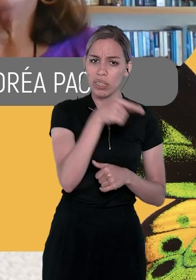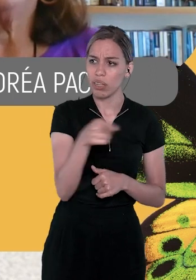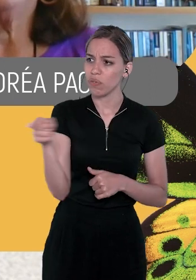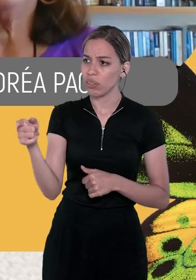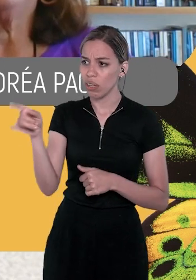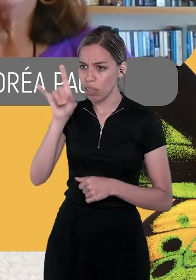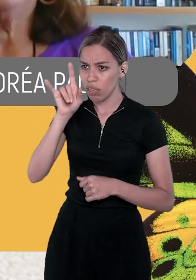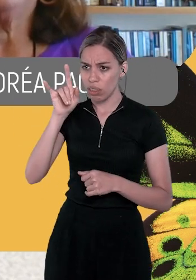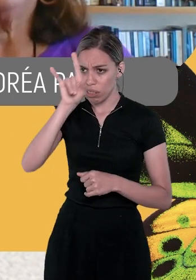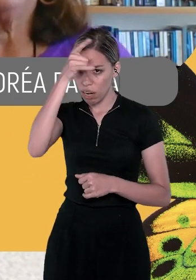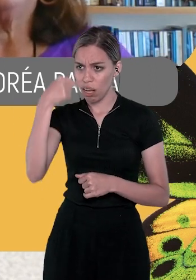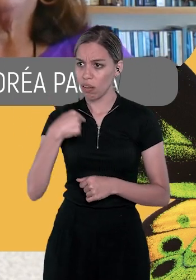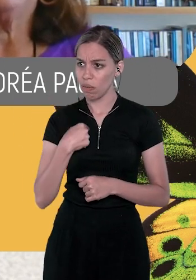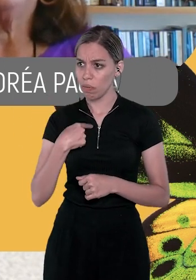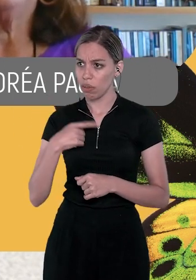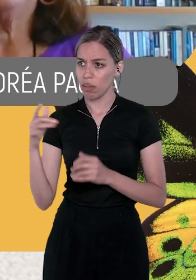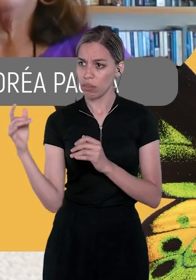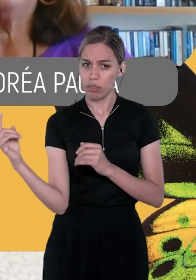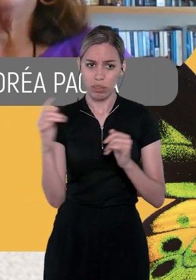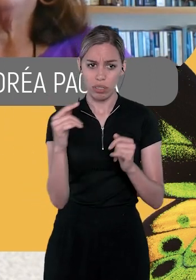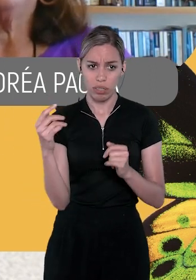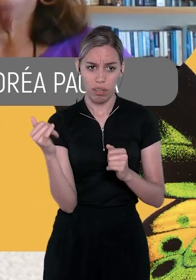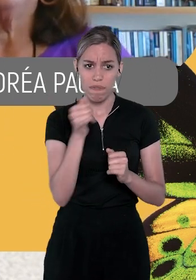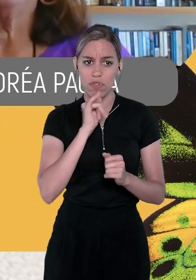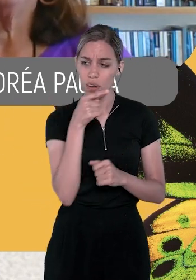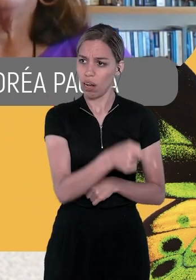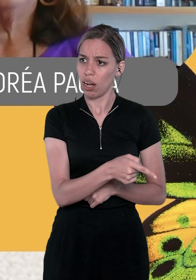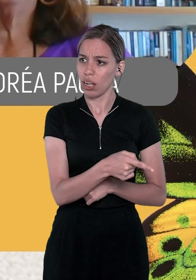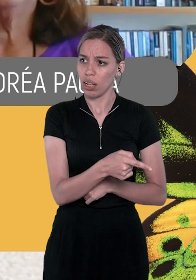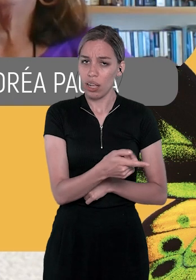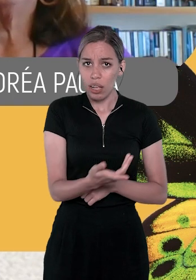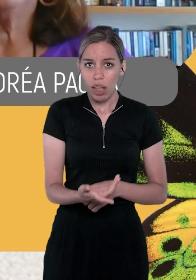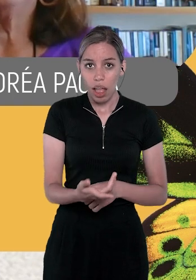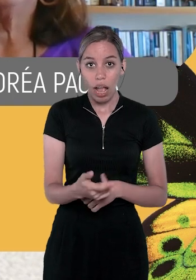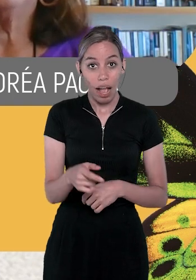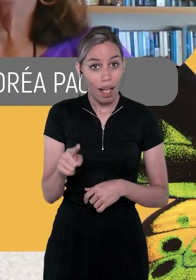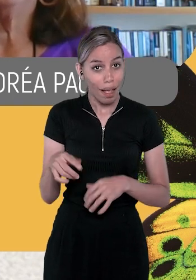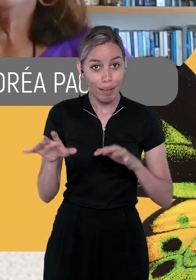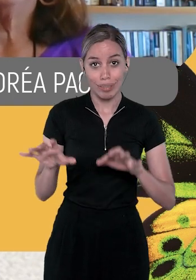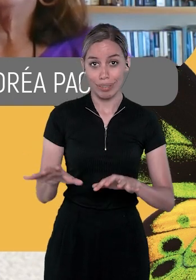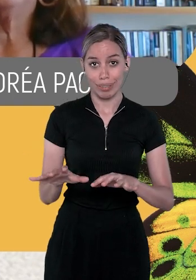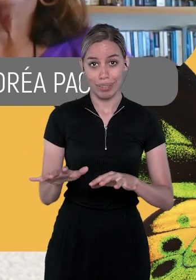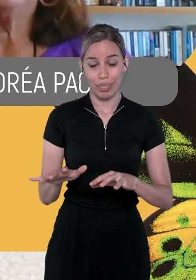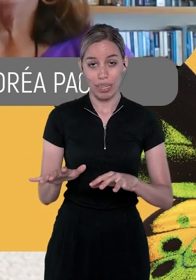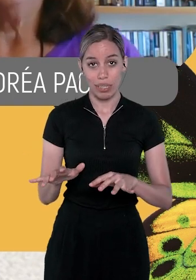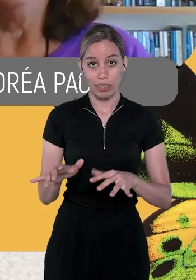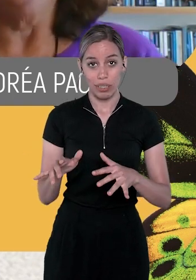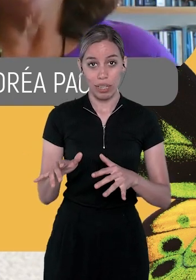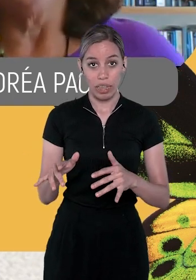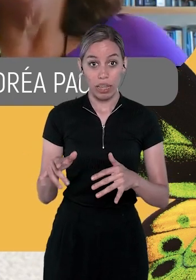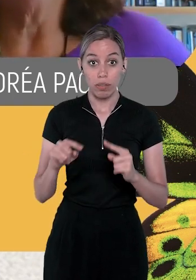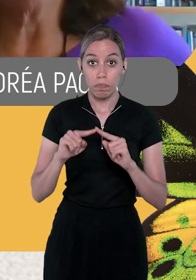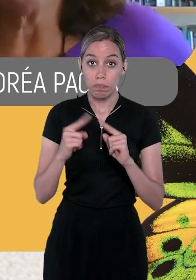ela, entendeu? Esse cancelamento digital é a expressão amplificada disso que a gente fazia, tá certo? Quer dizer, não tem novidade,